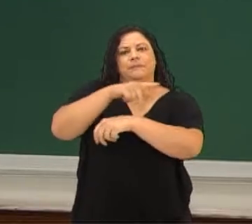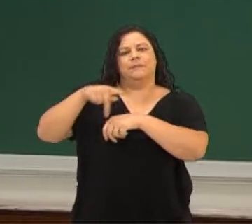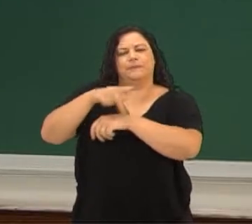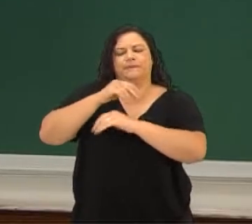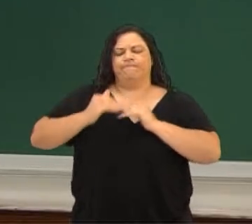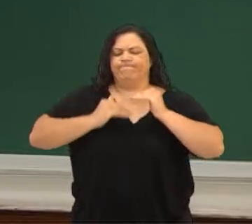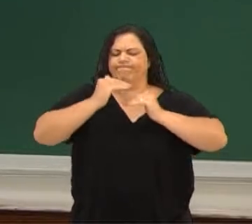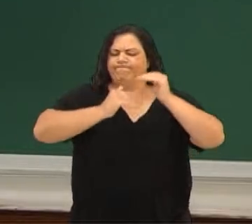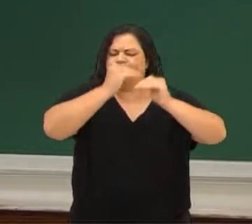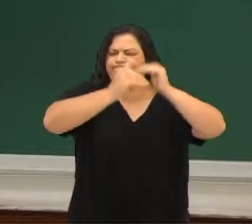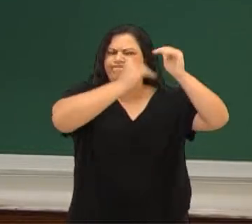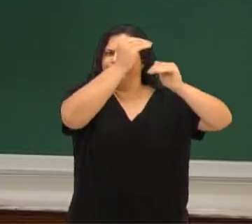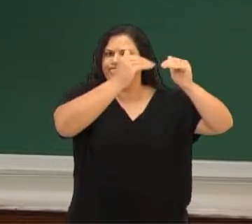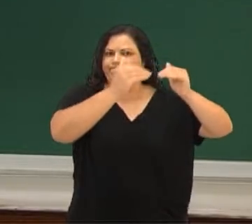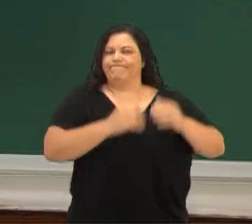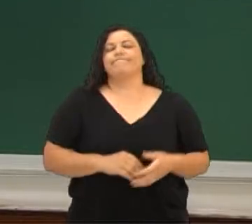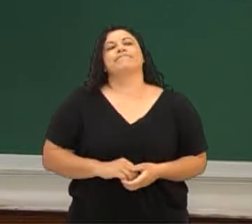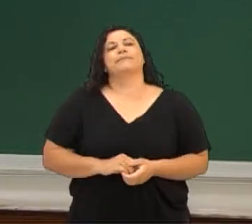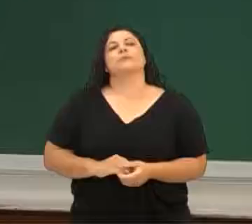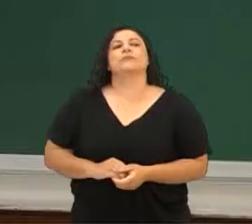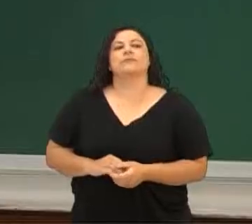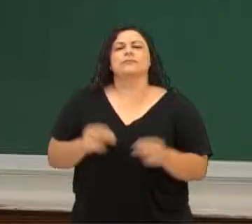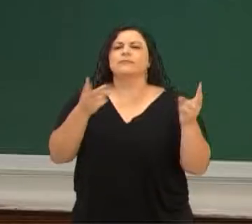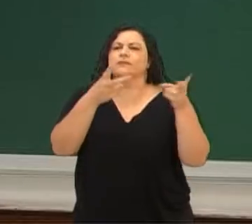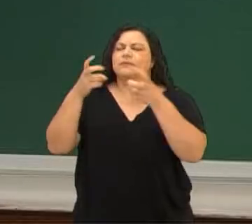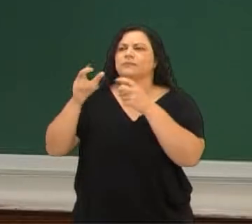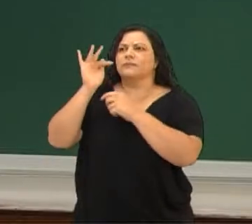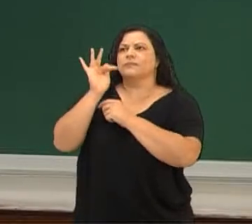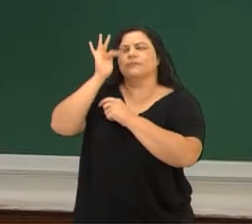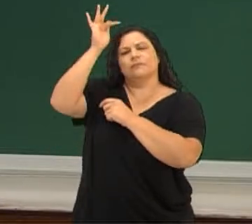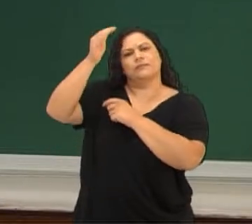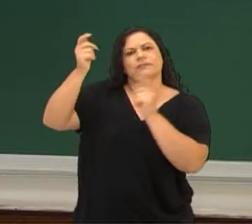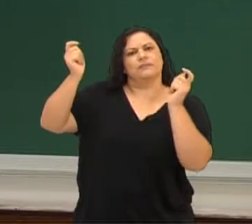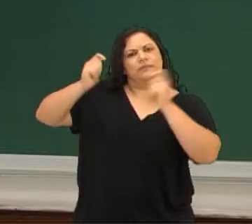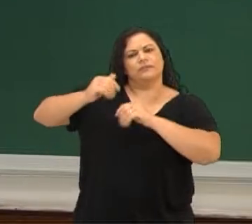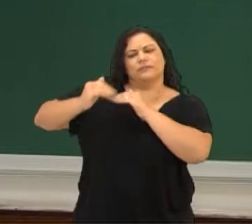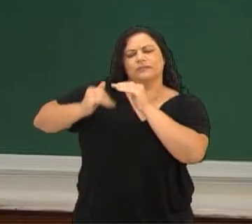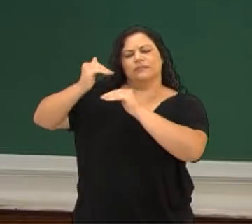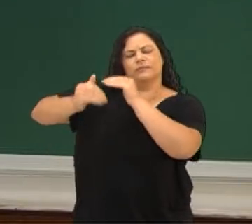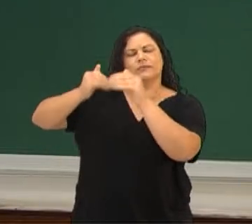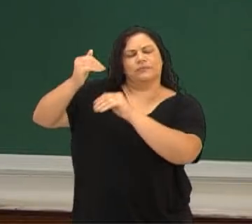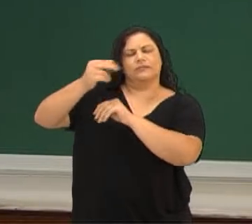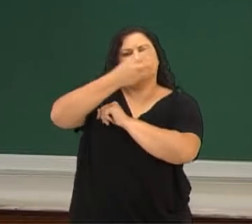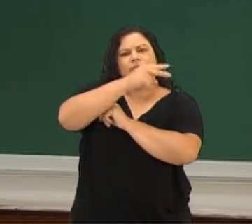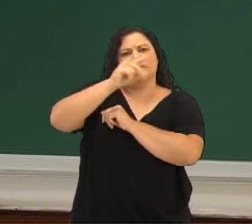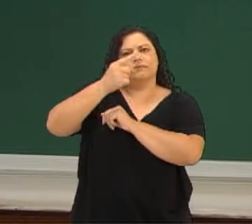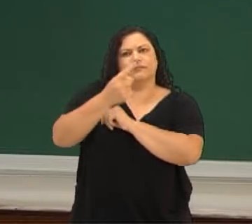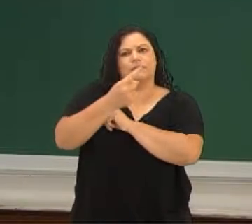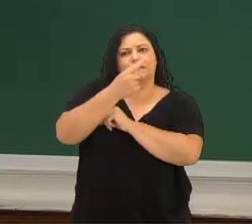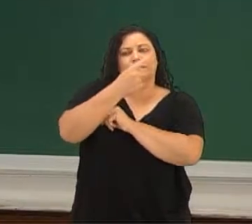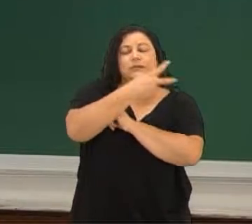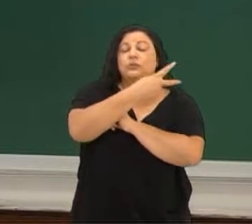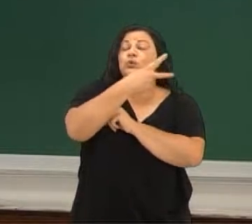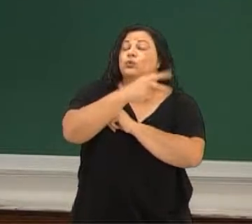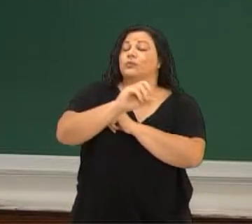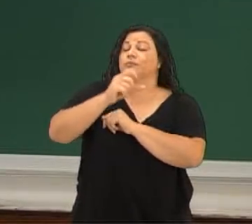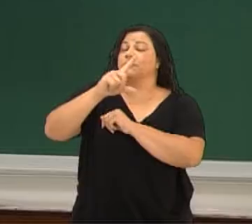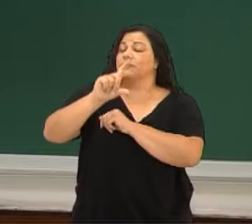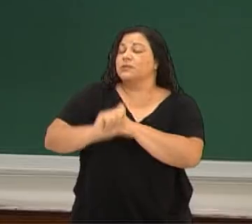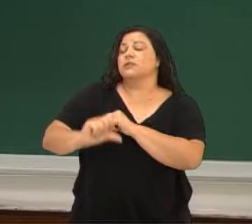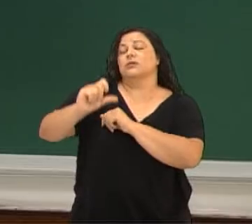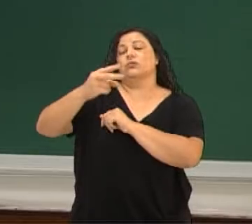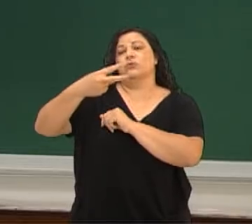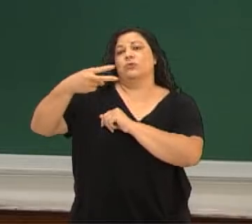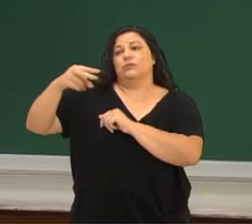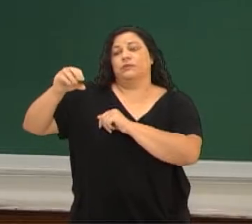muito desenvolvidos. Aí a previsão é que o crescimento, né, entre 2019 e 2023 seja novamente de 4%. lembrando